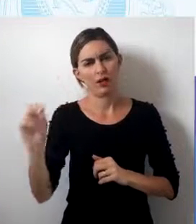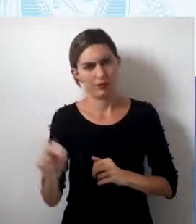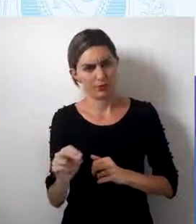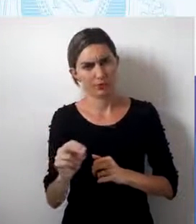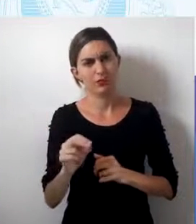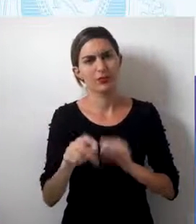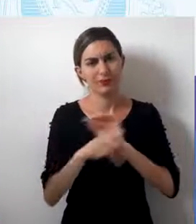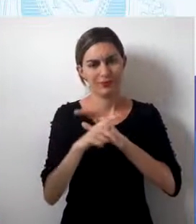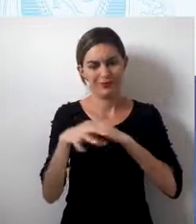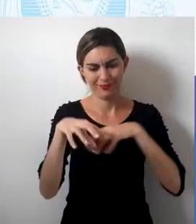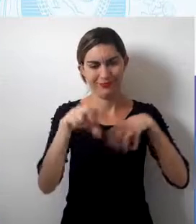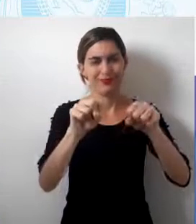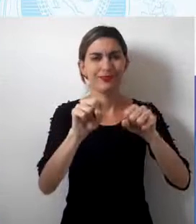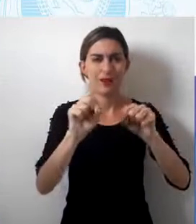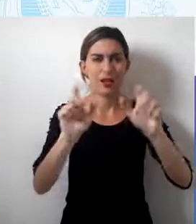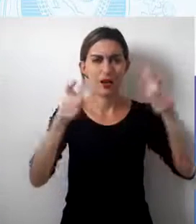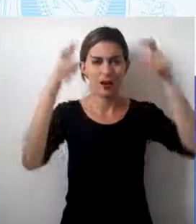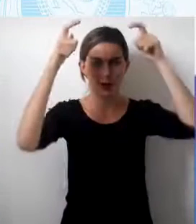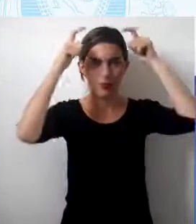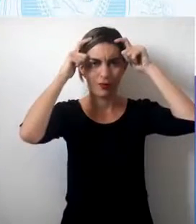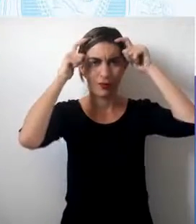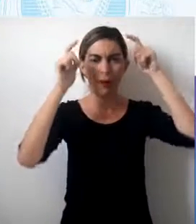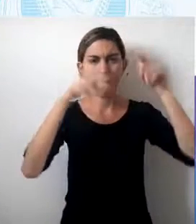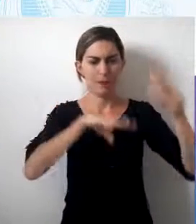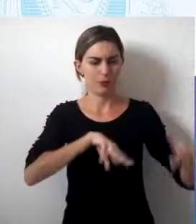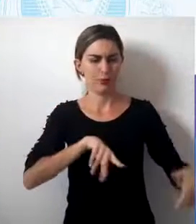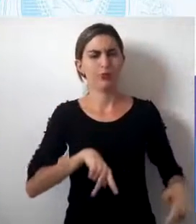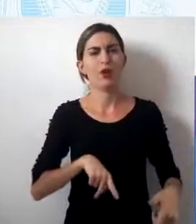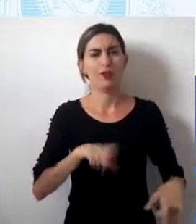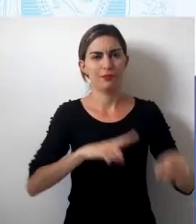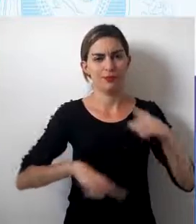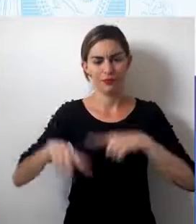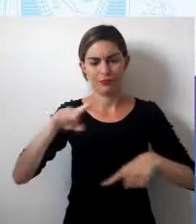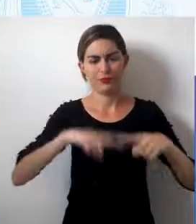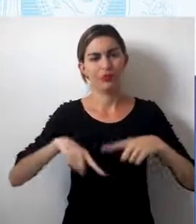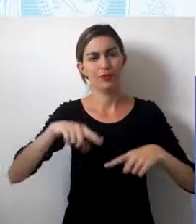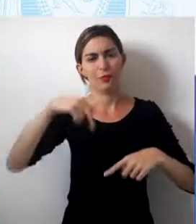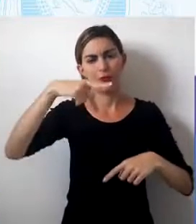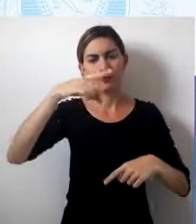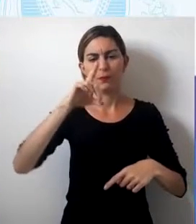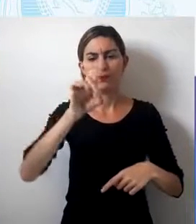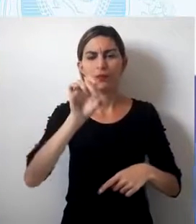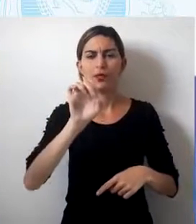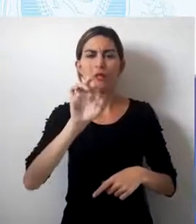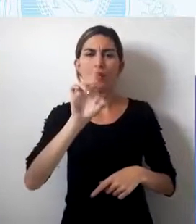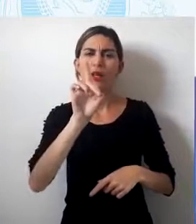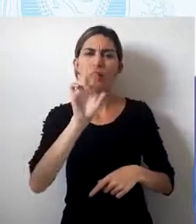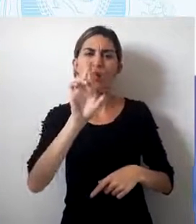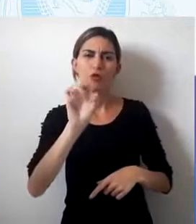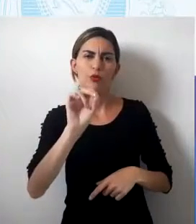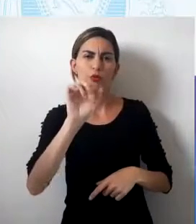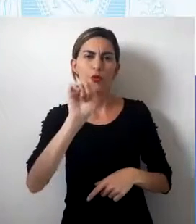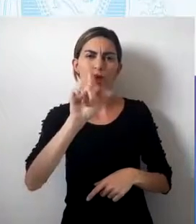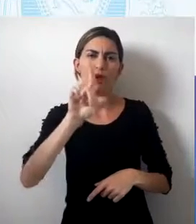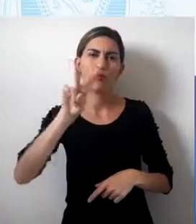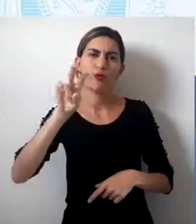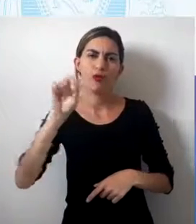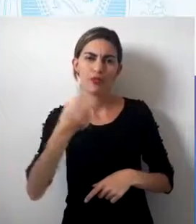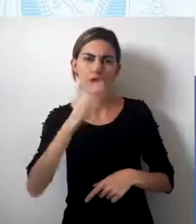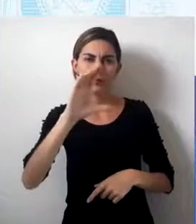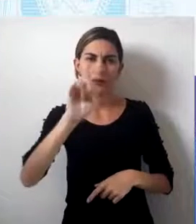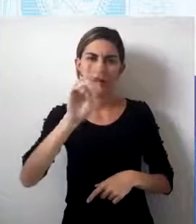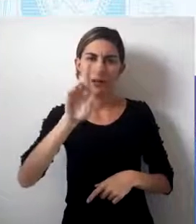o estabelecimento da coroa portuguesa aqui, sob o comando de Pedro Álvares Cabral, na atual cidade de Porto Seguro, na Bahia.